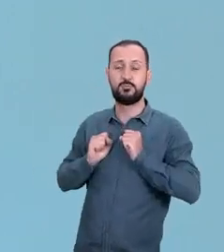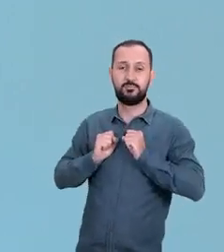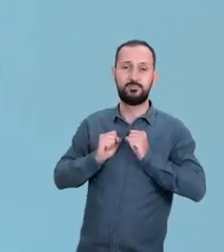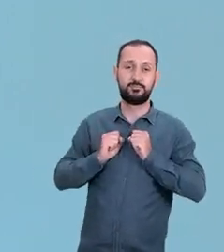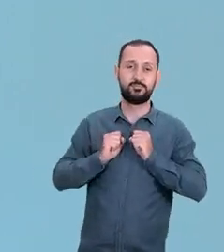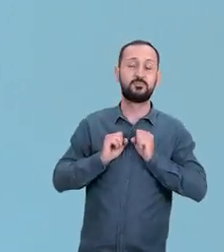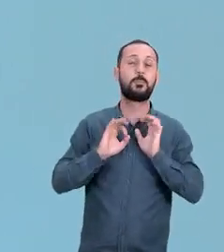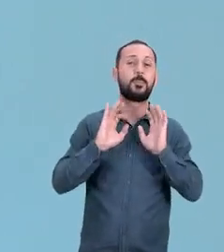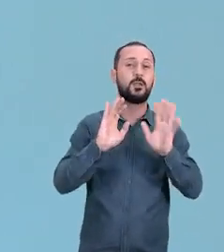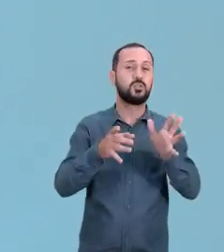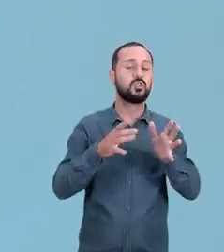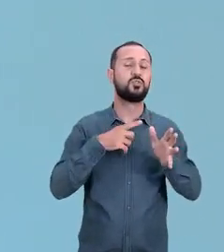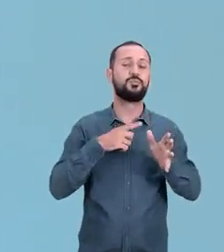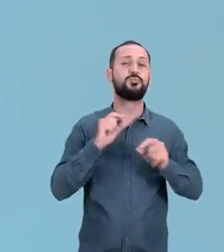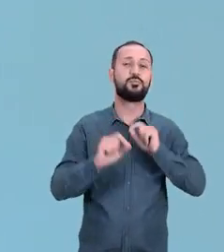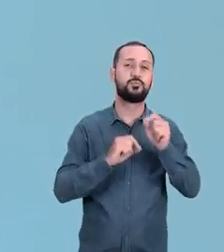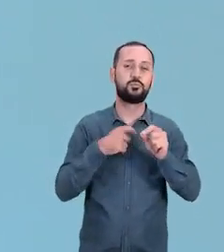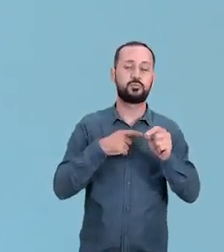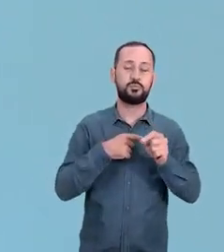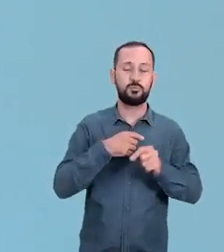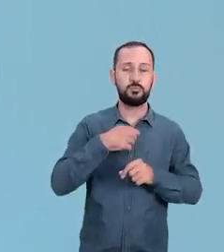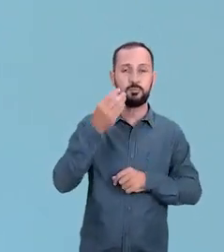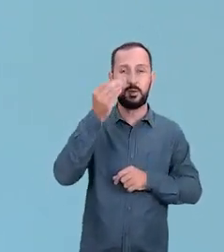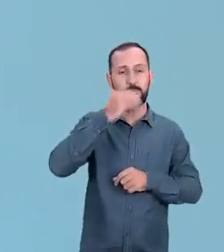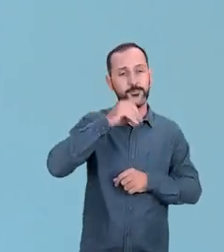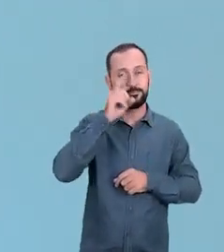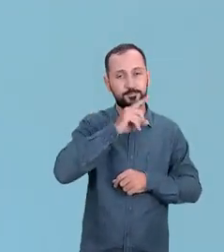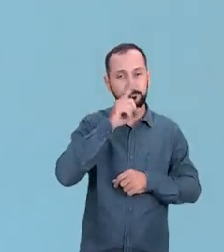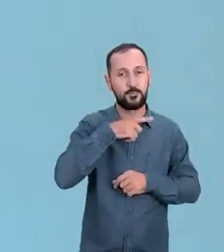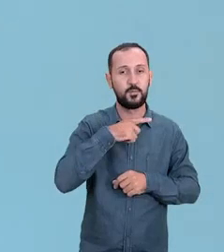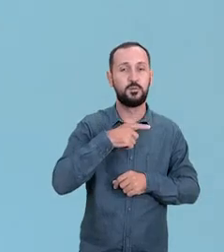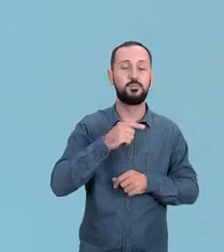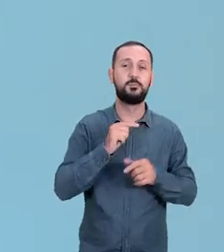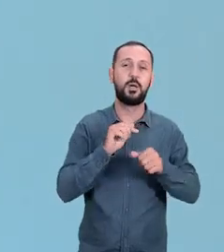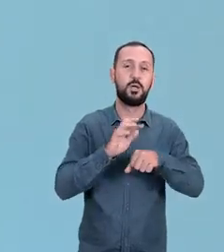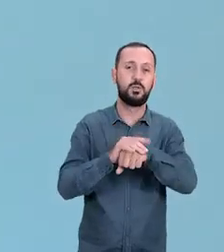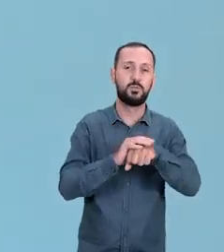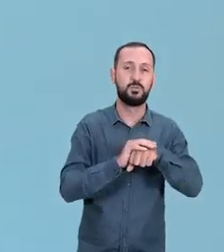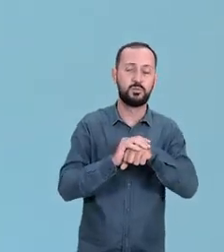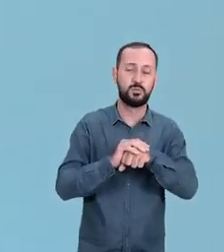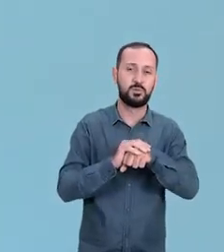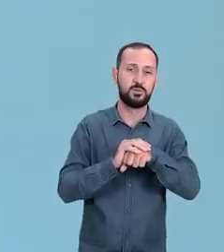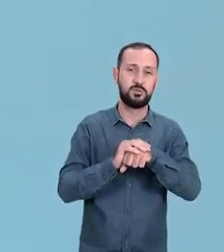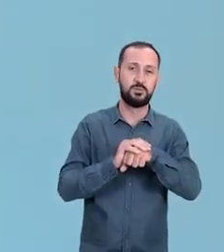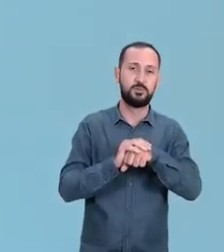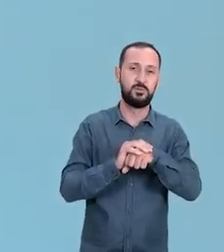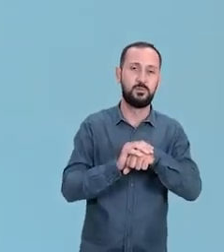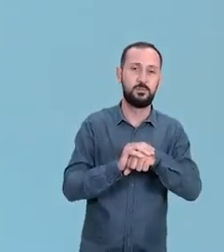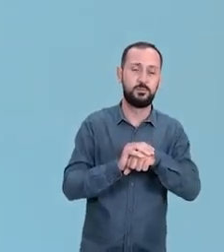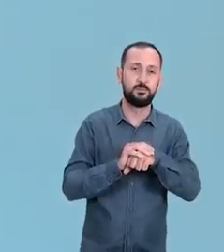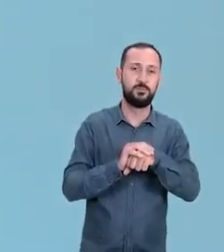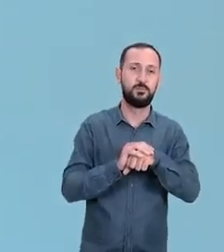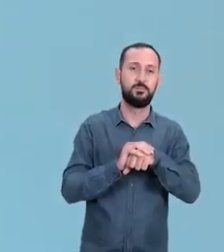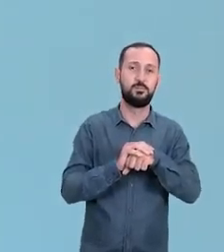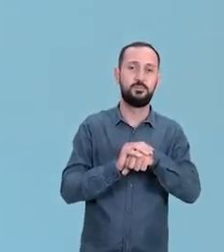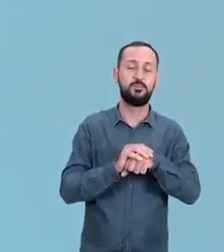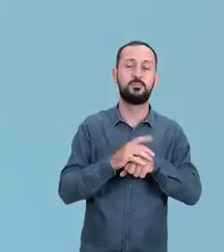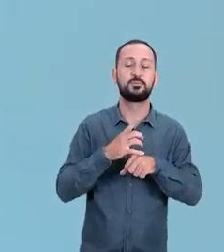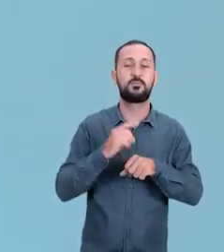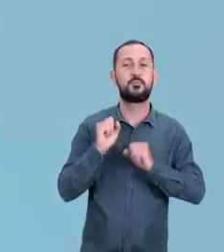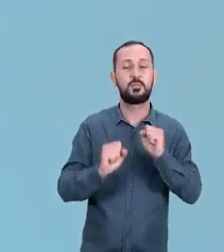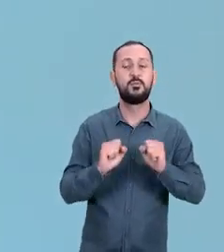se a pessoa já tem um grau de debilitação e você adquire uma doença que é infecciosa, né, e que